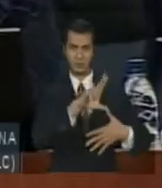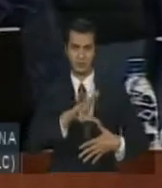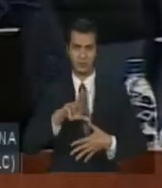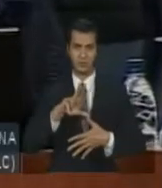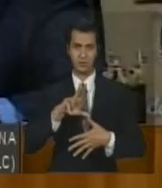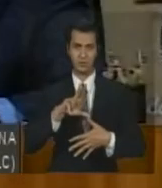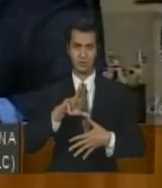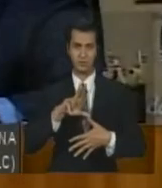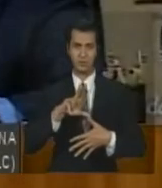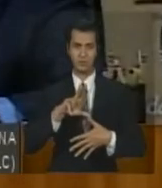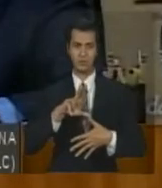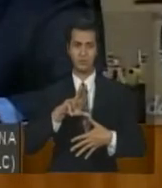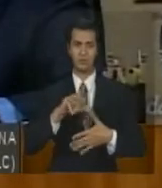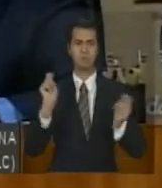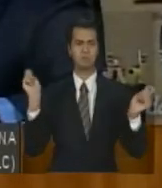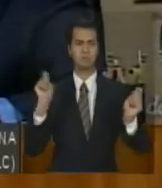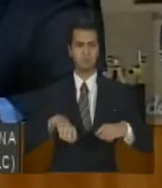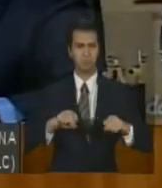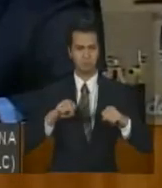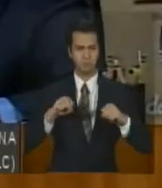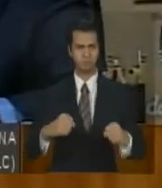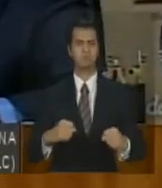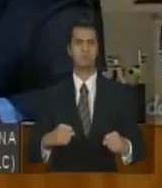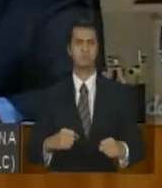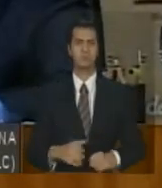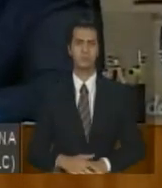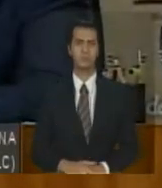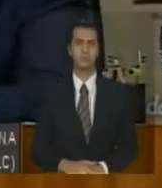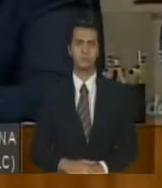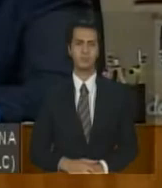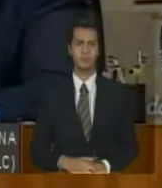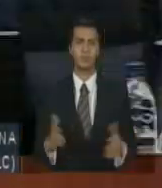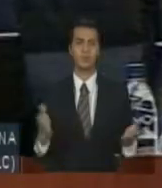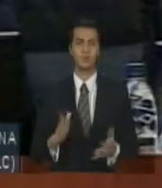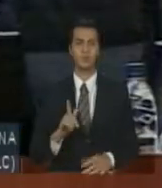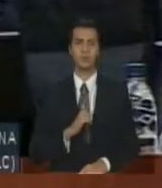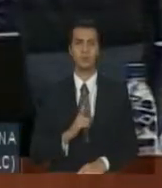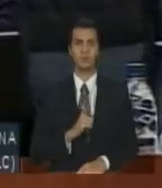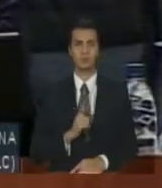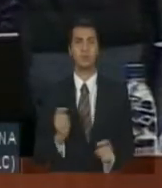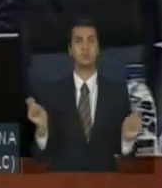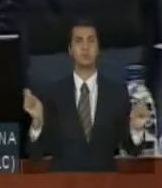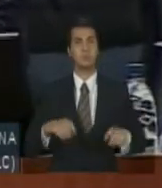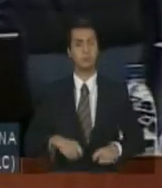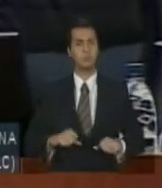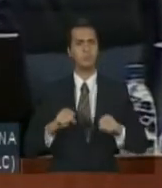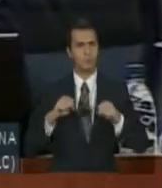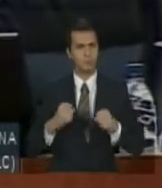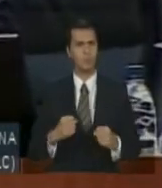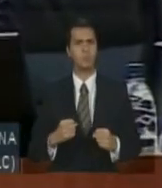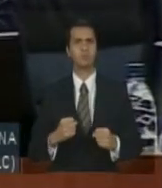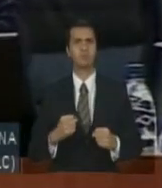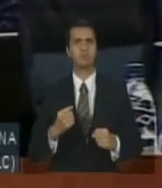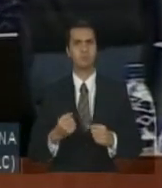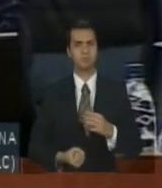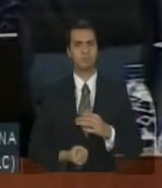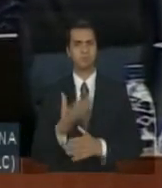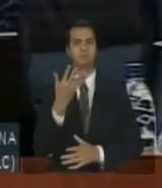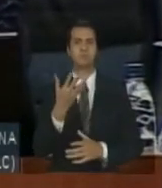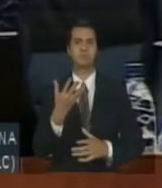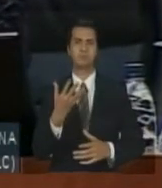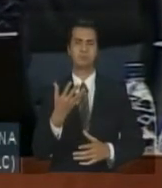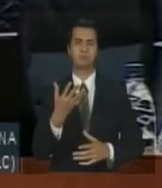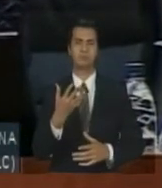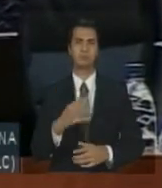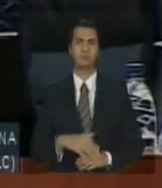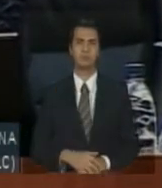nas potencialidades que hoje ela tem, que garanta que essas potencialidades se realizem, tanto no